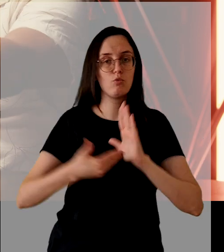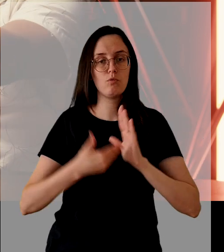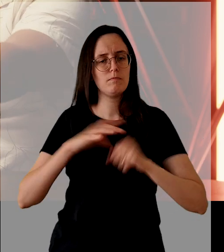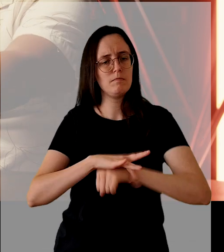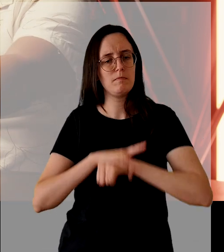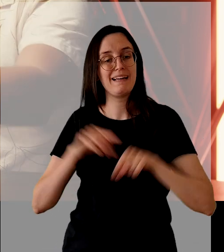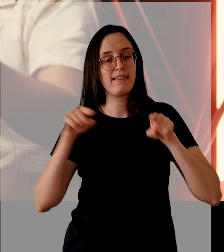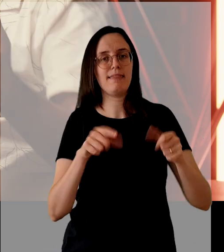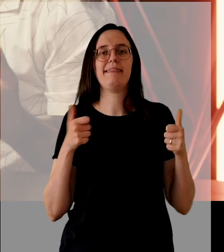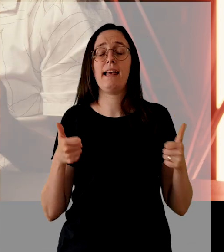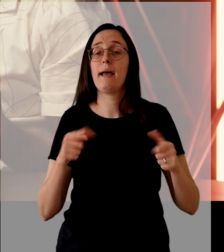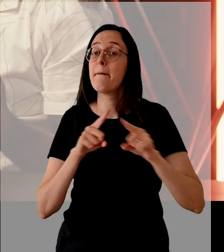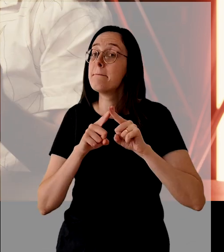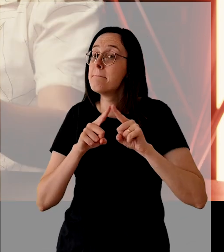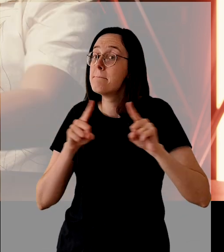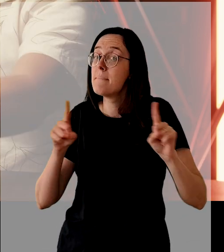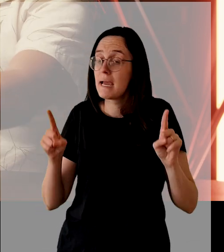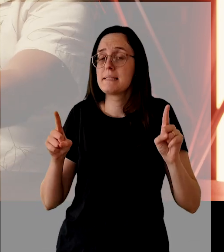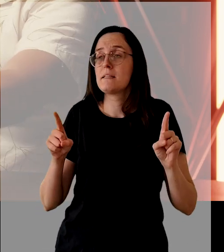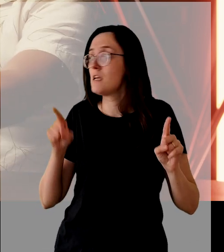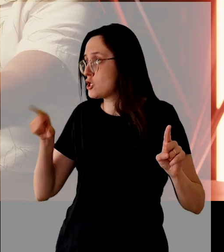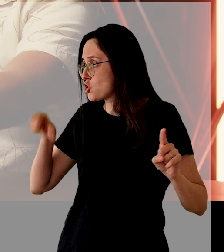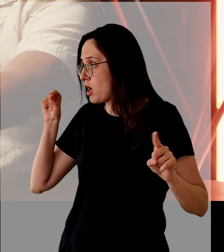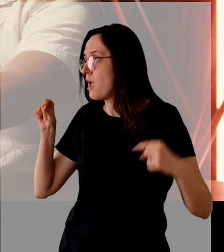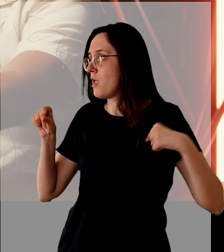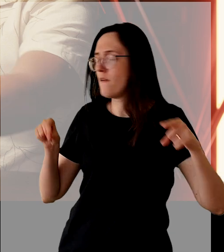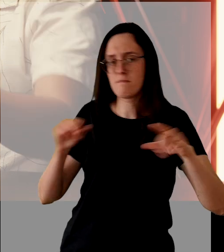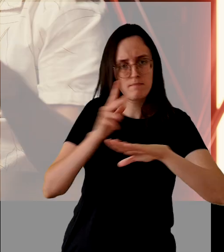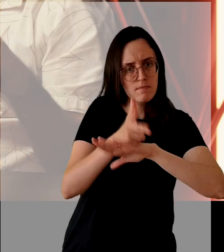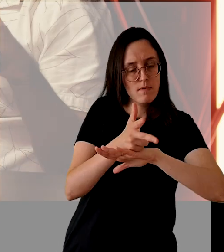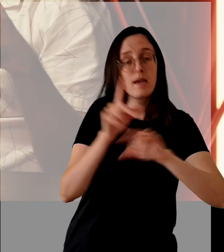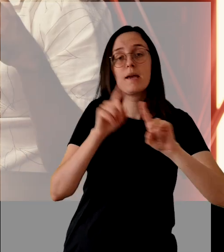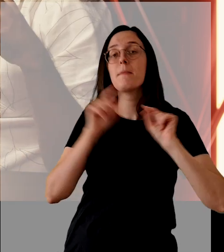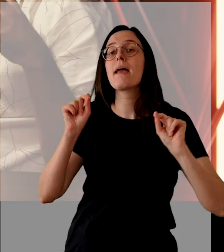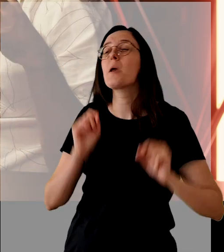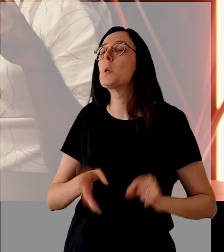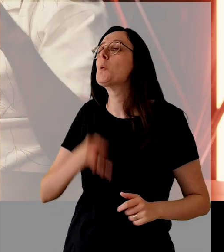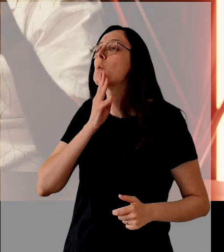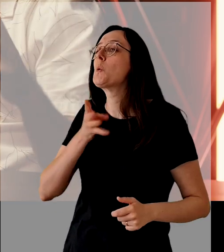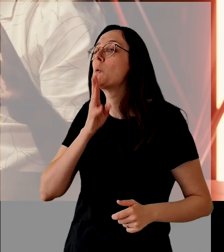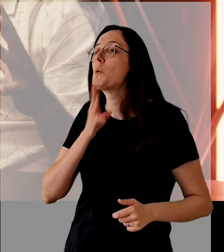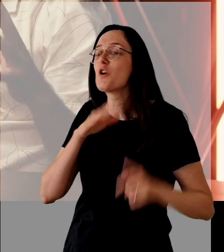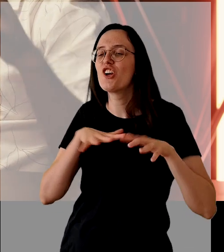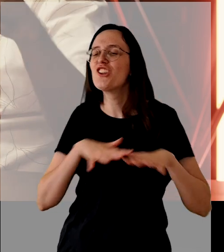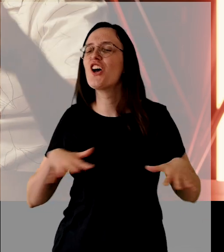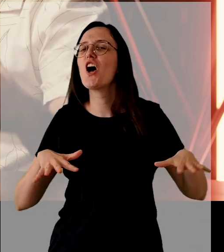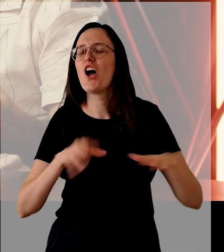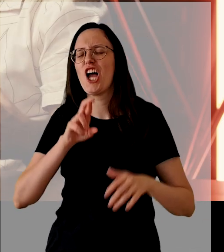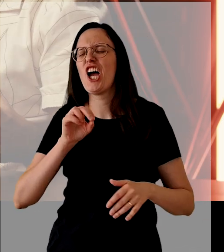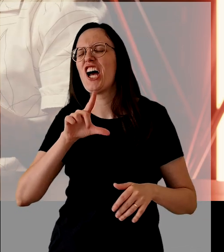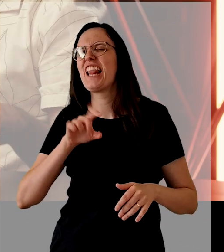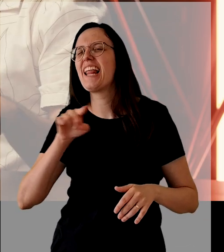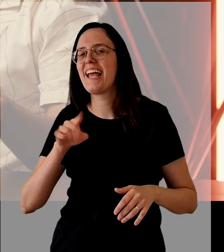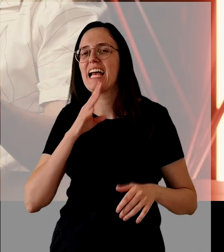que as suas escolhas estejam lá. Mas quem tem que entender do rolê, quem tem que entender